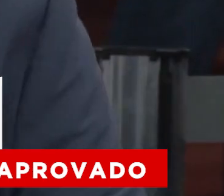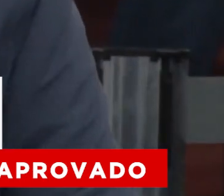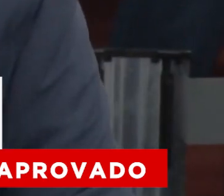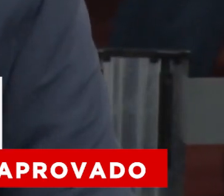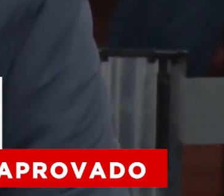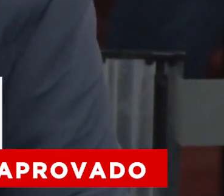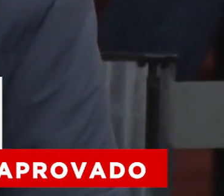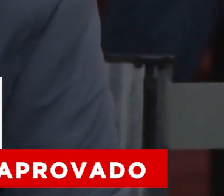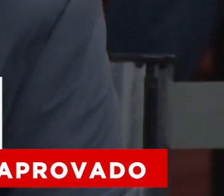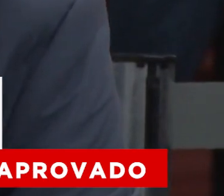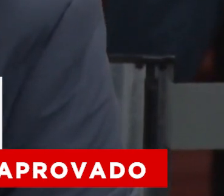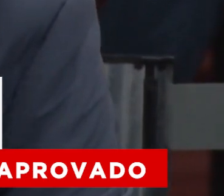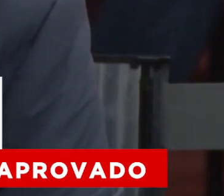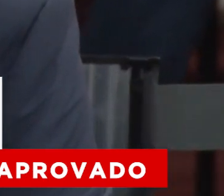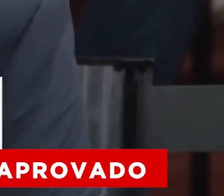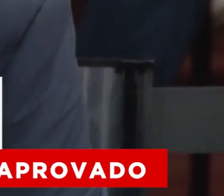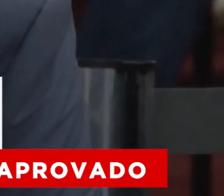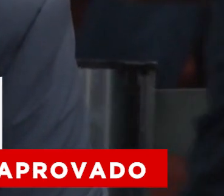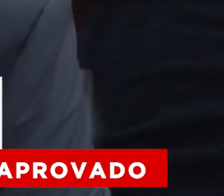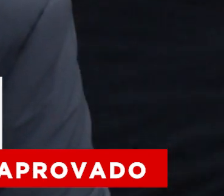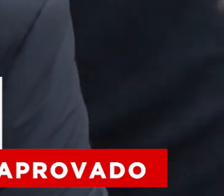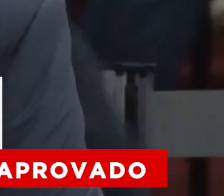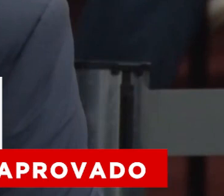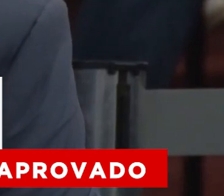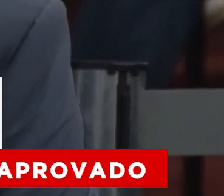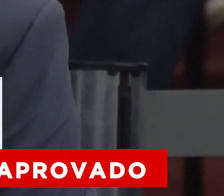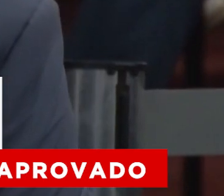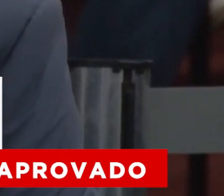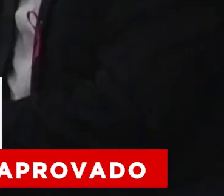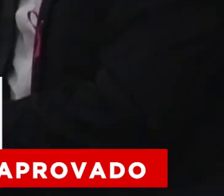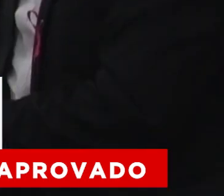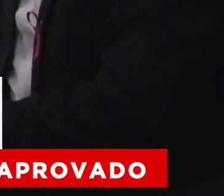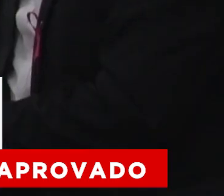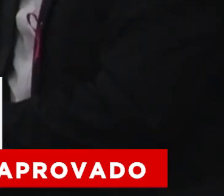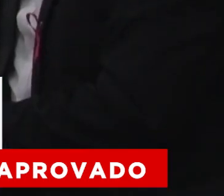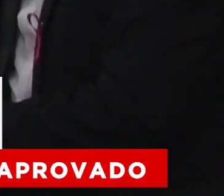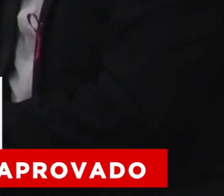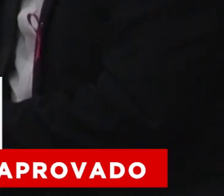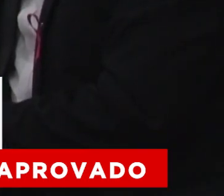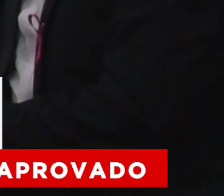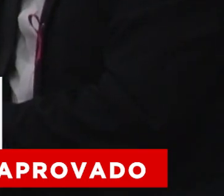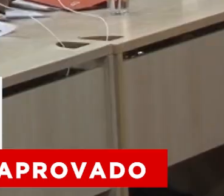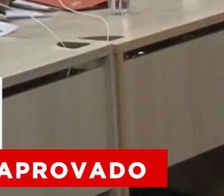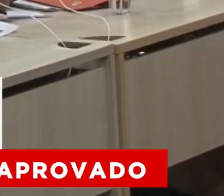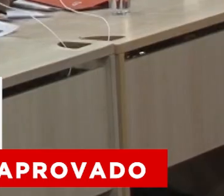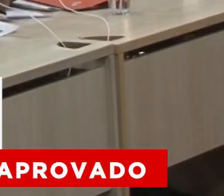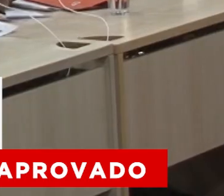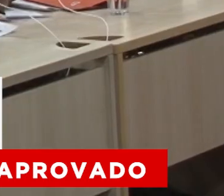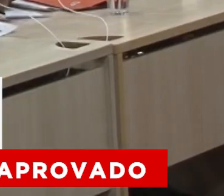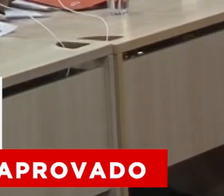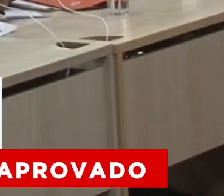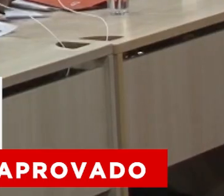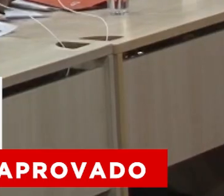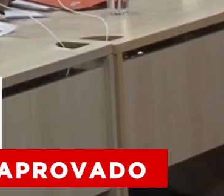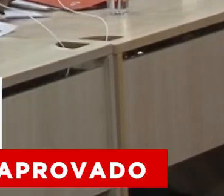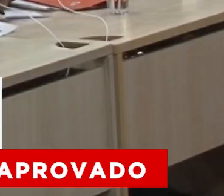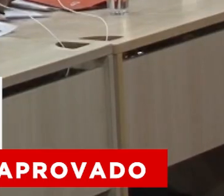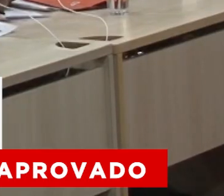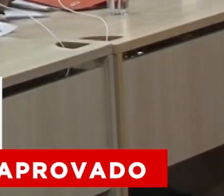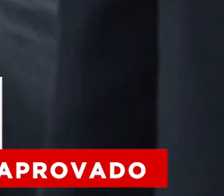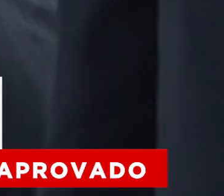sejam tomadas as medidas urgentes de obrigar a substituição das caixas da água nas